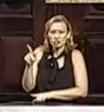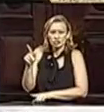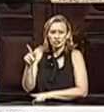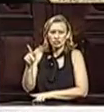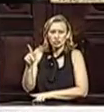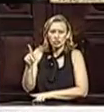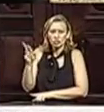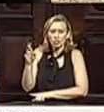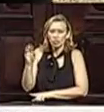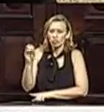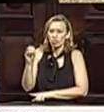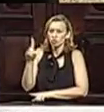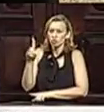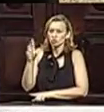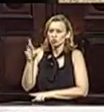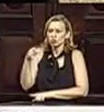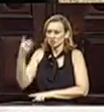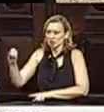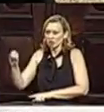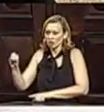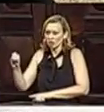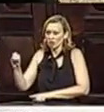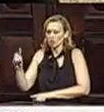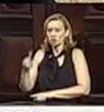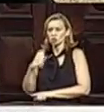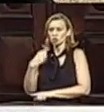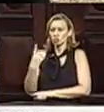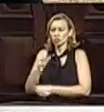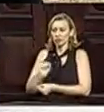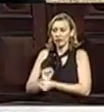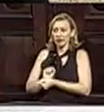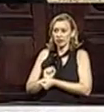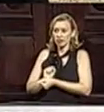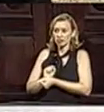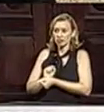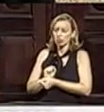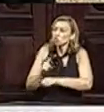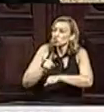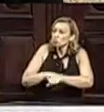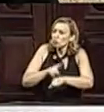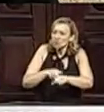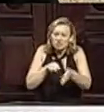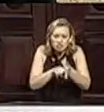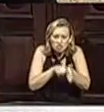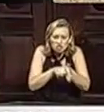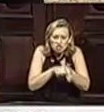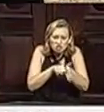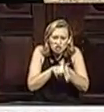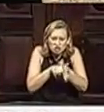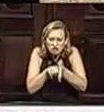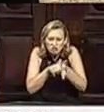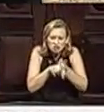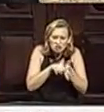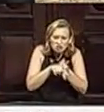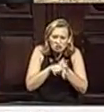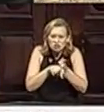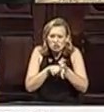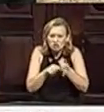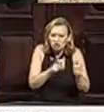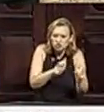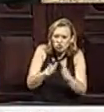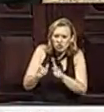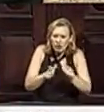A fase de exploração é a fase onde se busca, se pesquisa, se inicia a perfuração para a pesquisa dos poços de